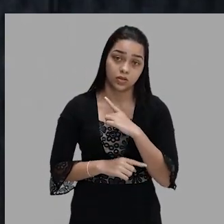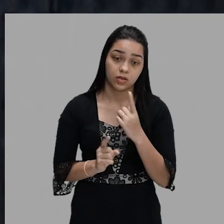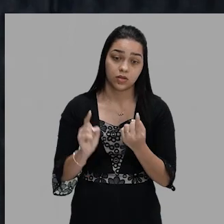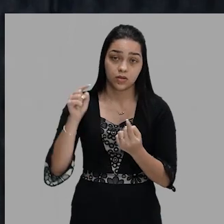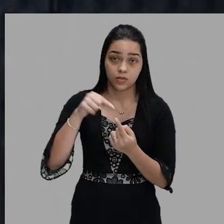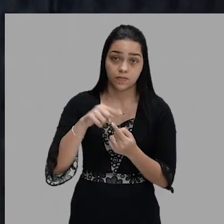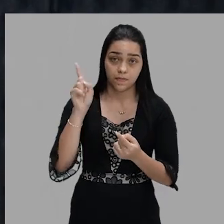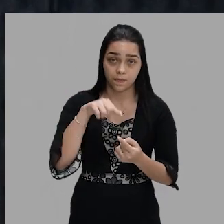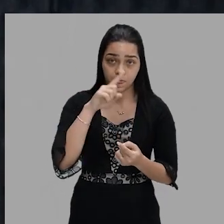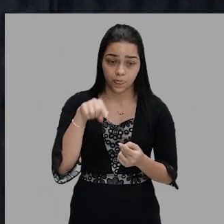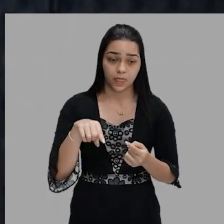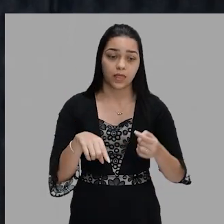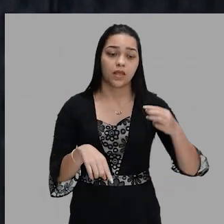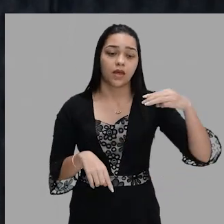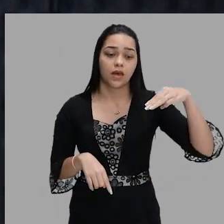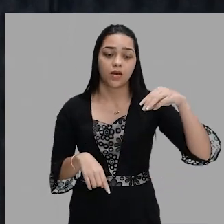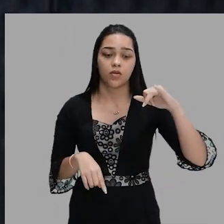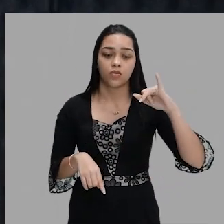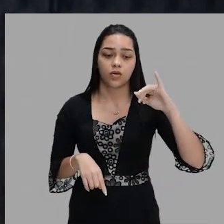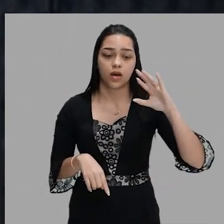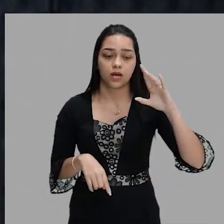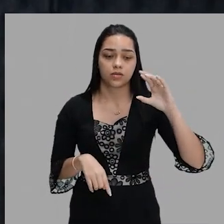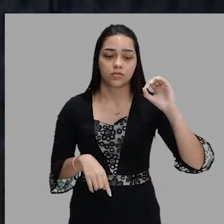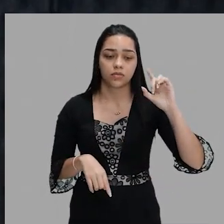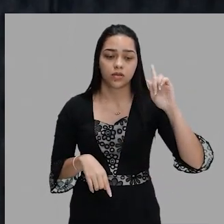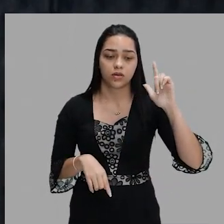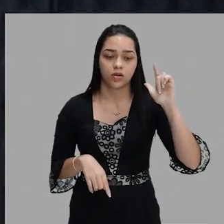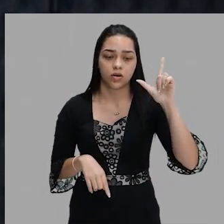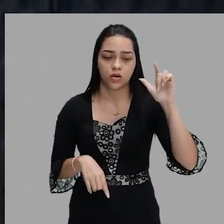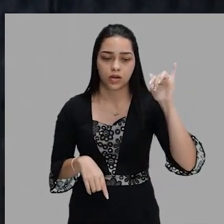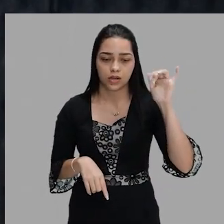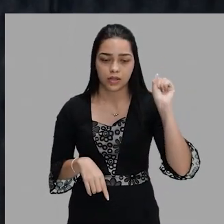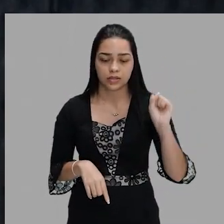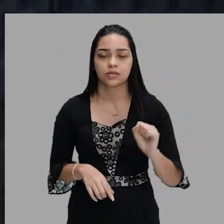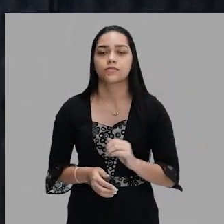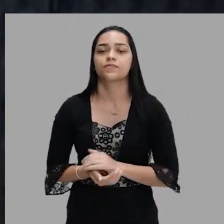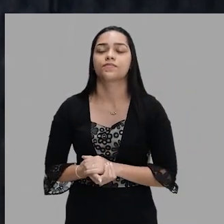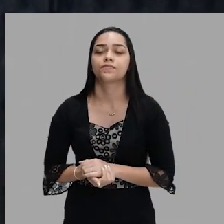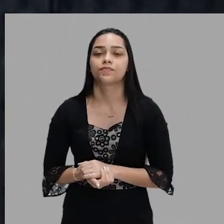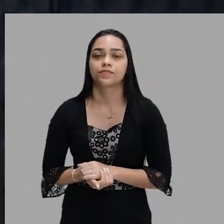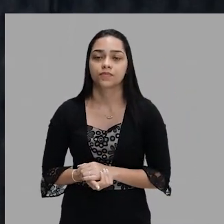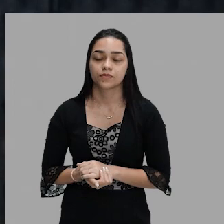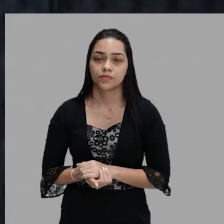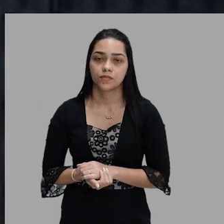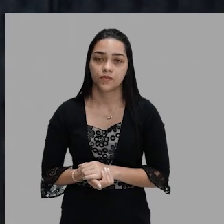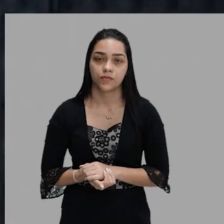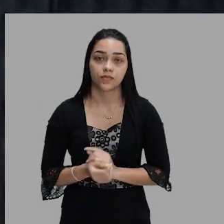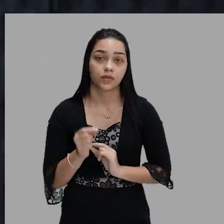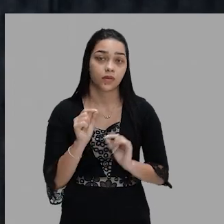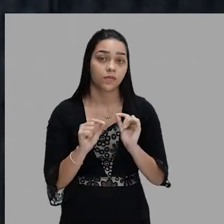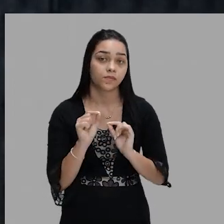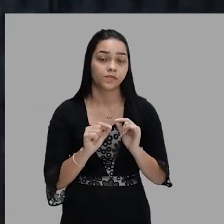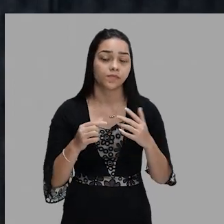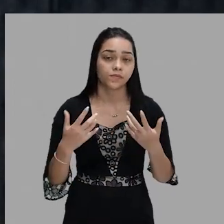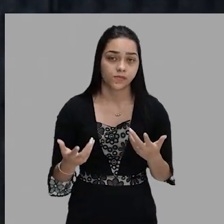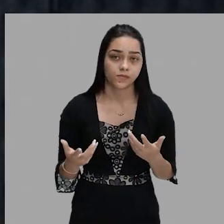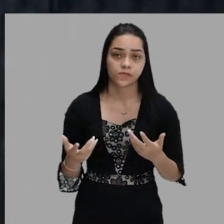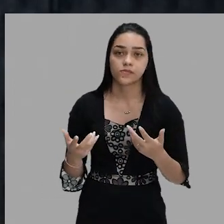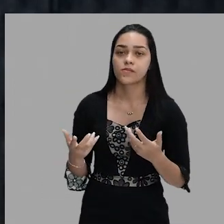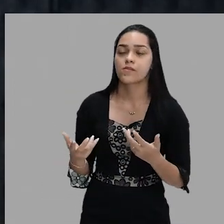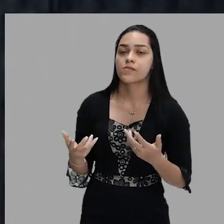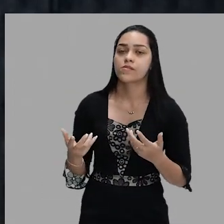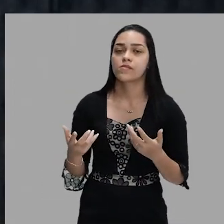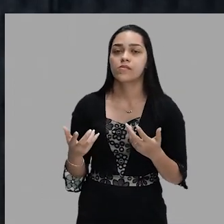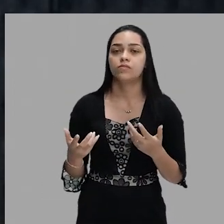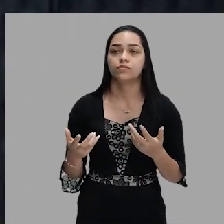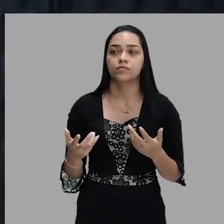função de eliminar esses patógenos, no caso aqui vai ser as micróglias, que são nada mais, nada